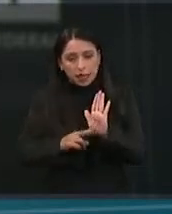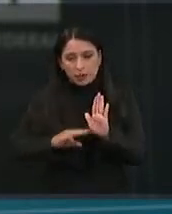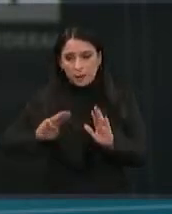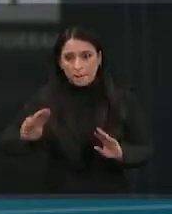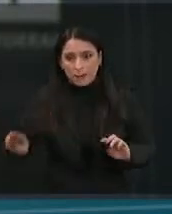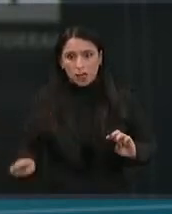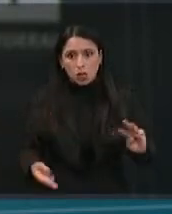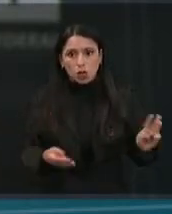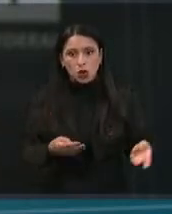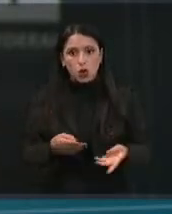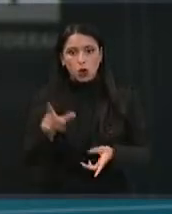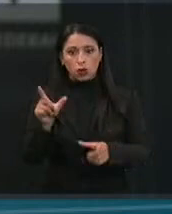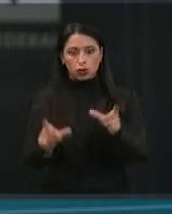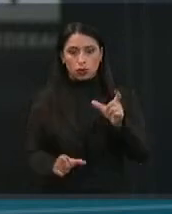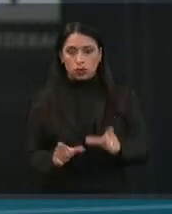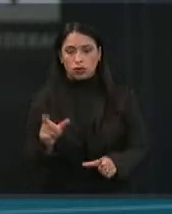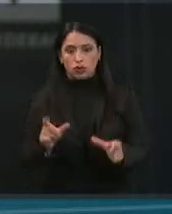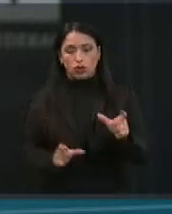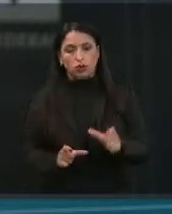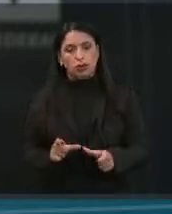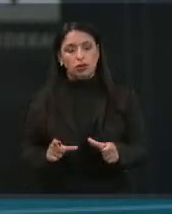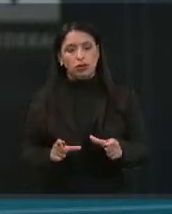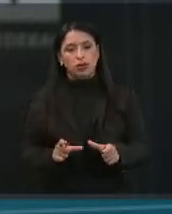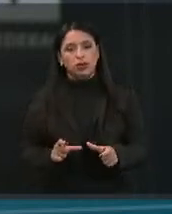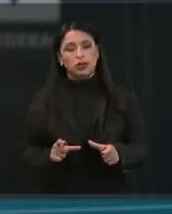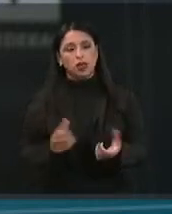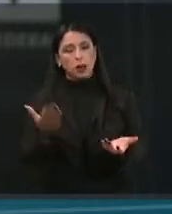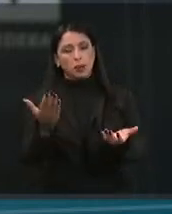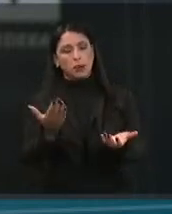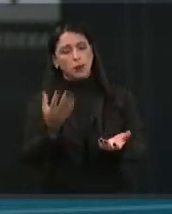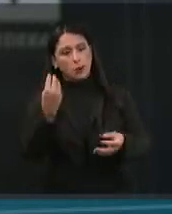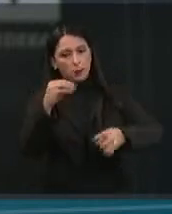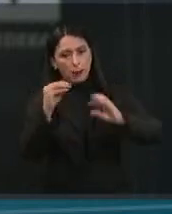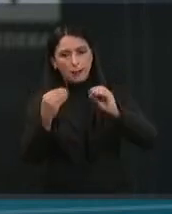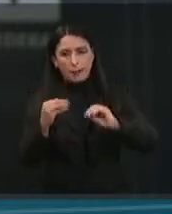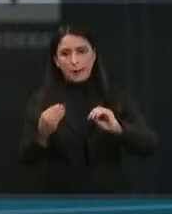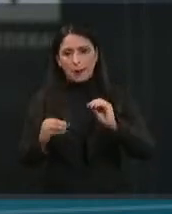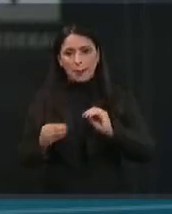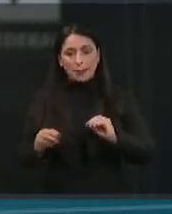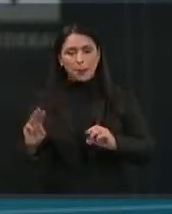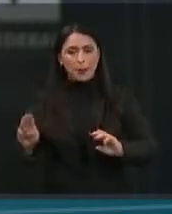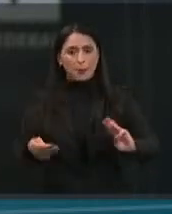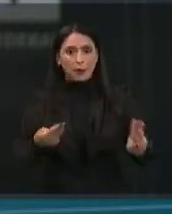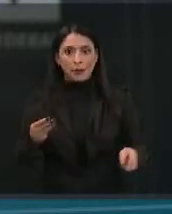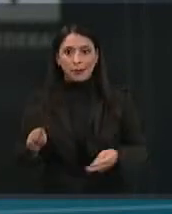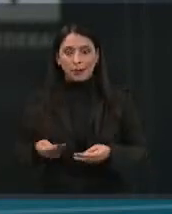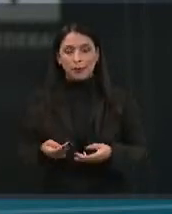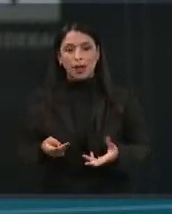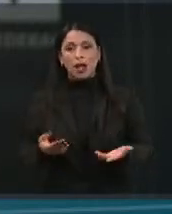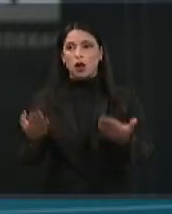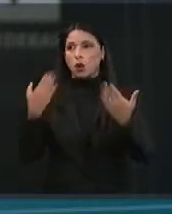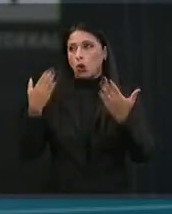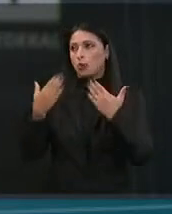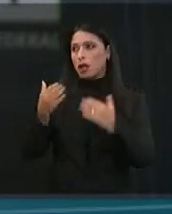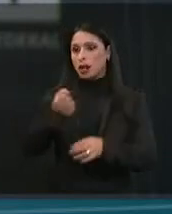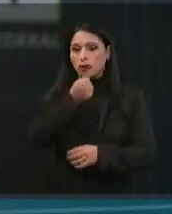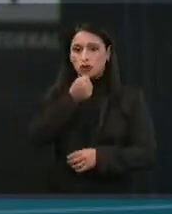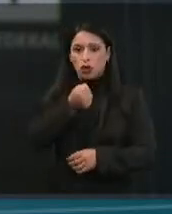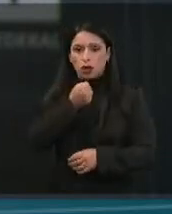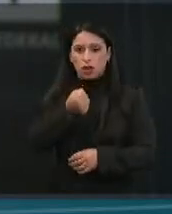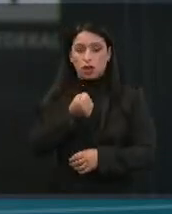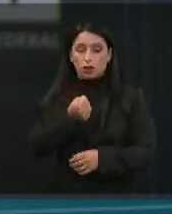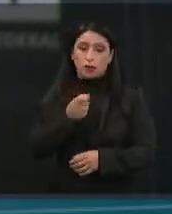usuários, produzindo bilhões de peças de conteúdo, com a atividade editorial de um jornal, como defendido por alguns